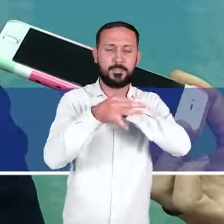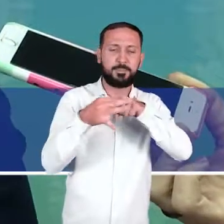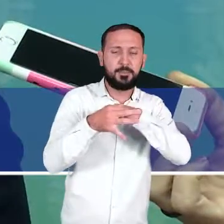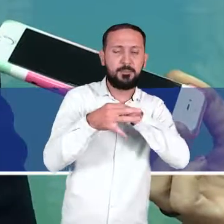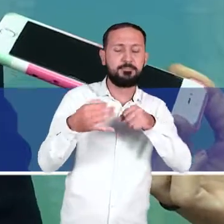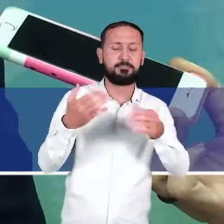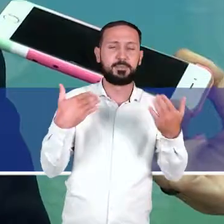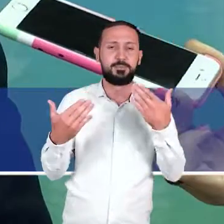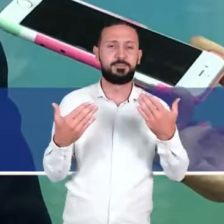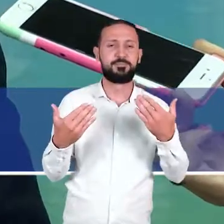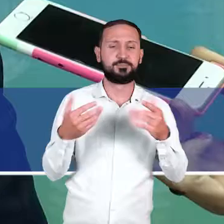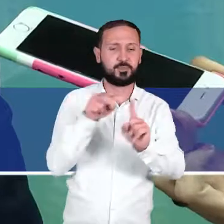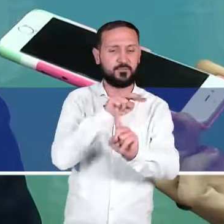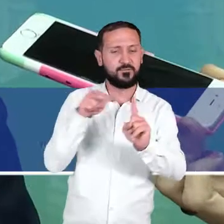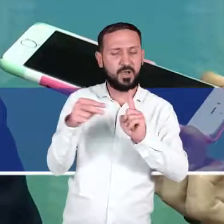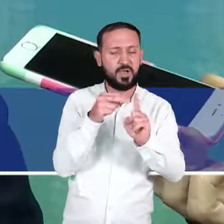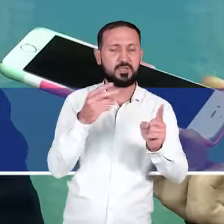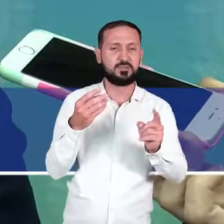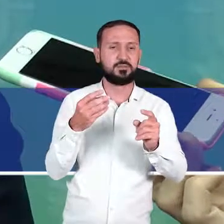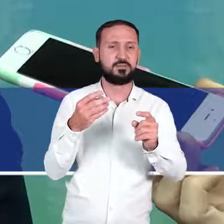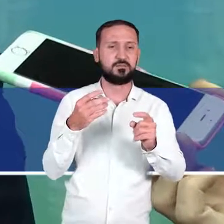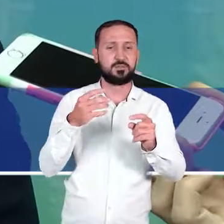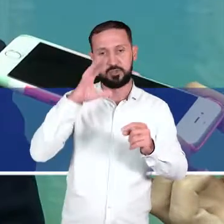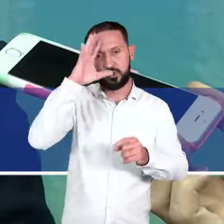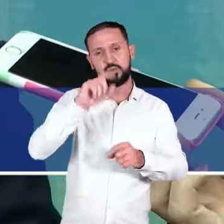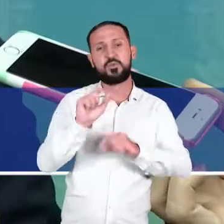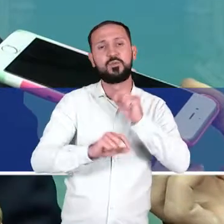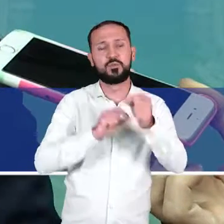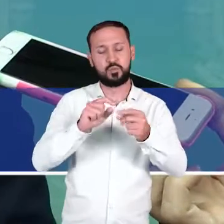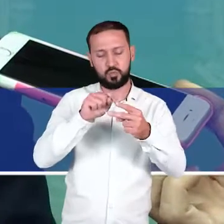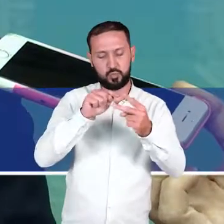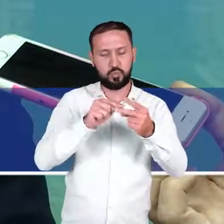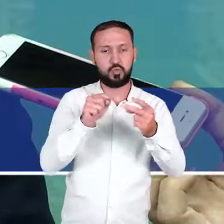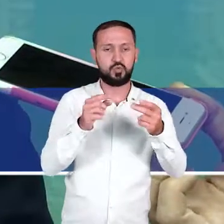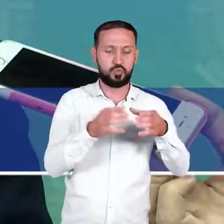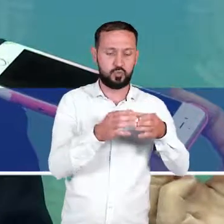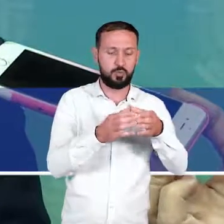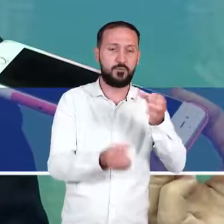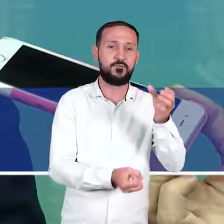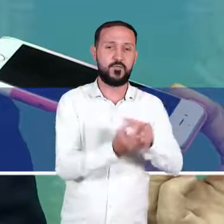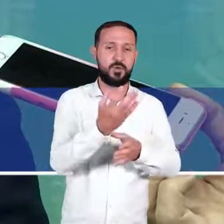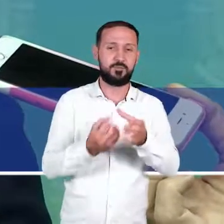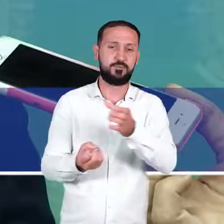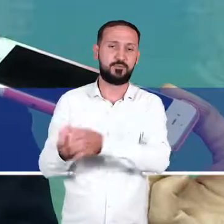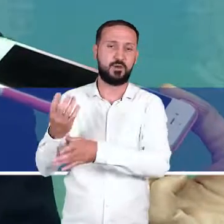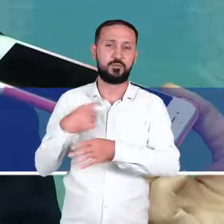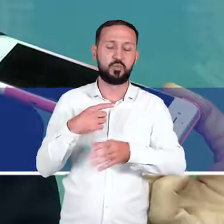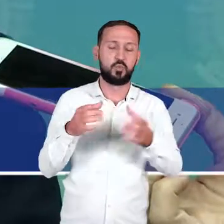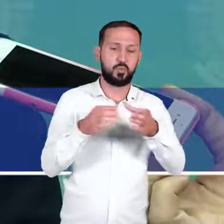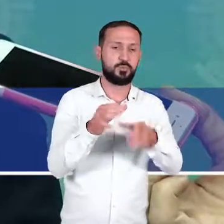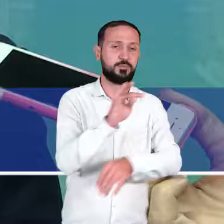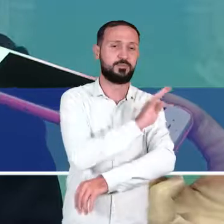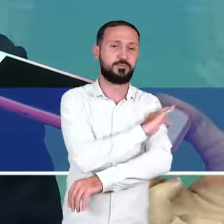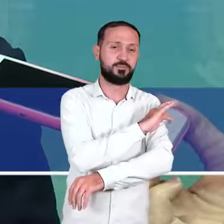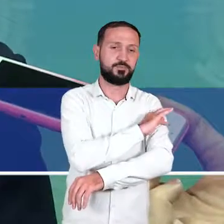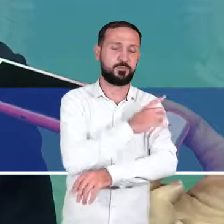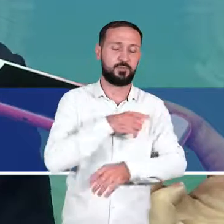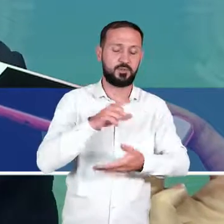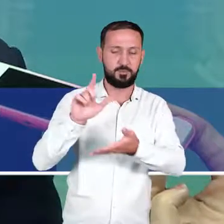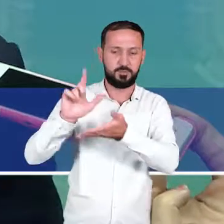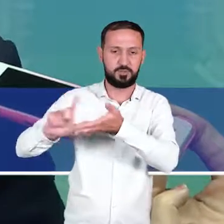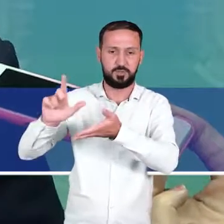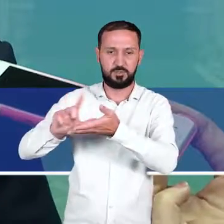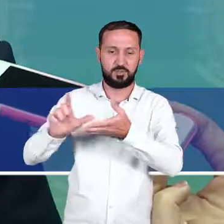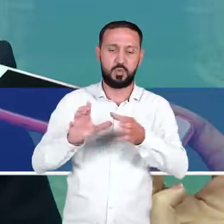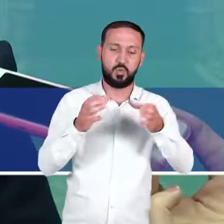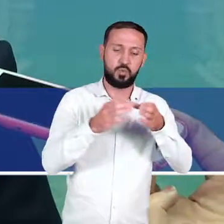vista, nós definimos então criar 2 comissões. Uma comissão técnica de